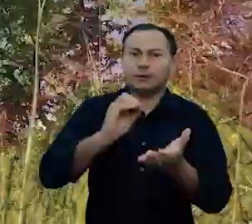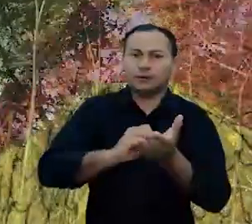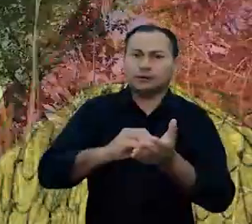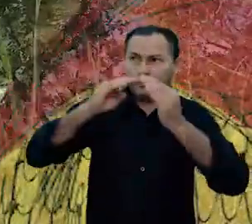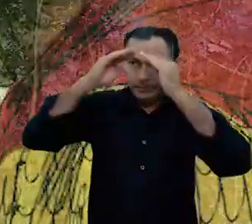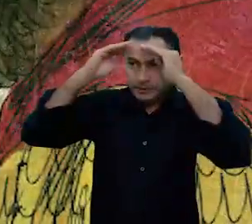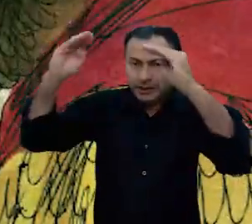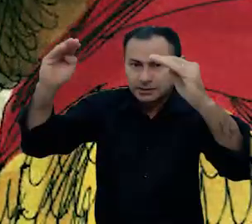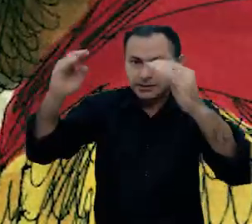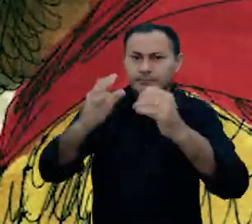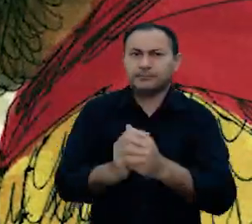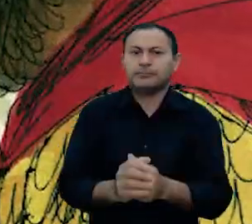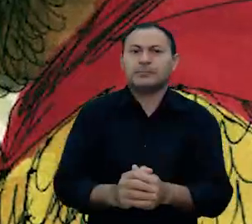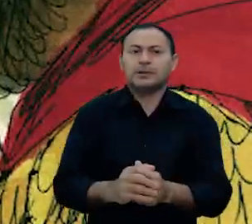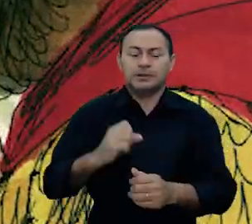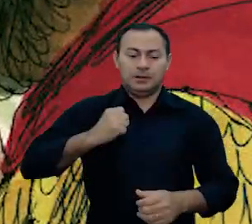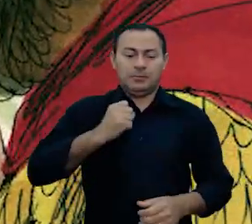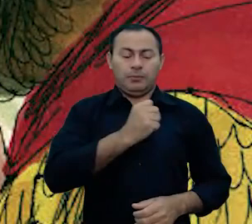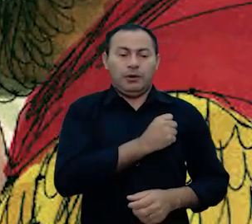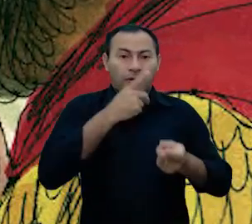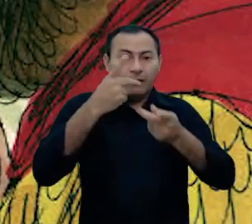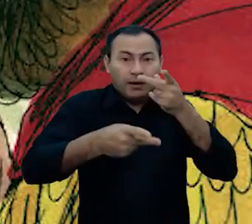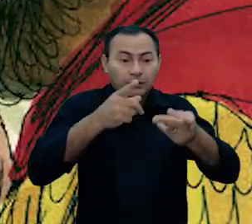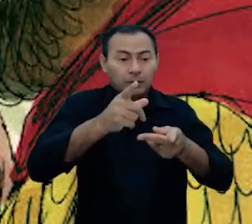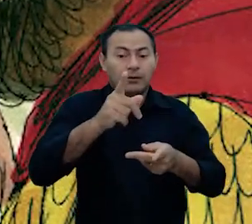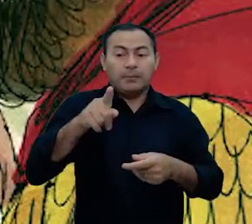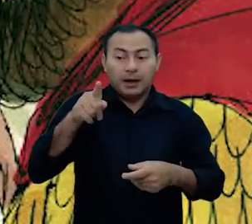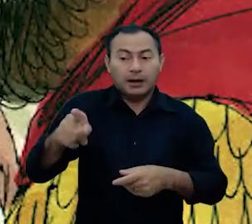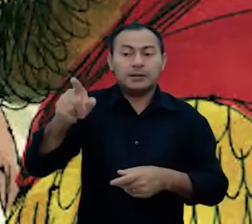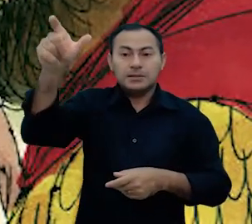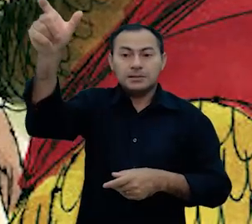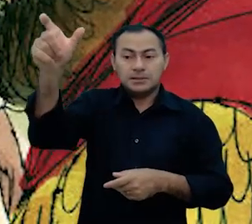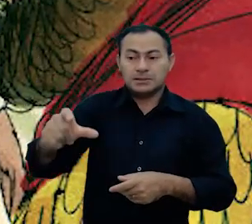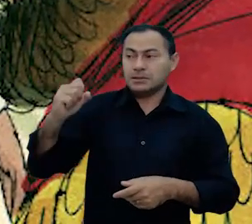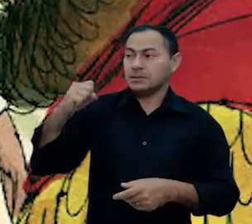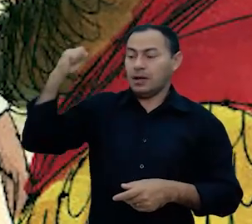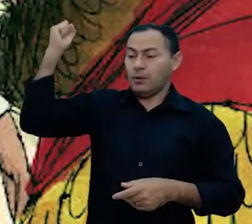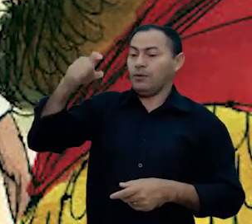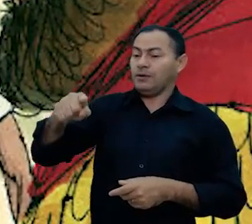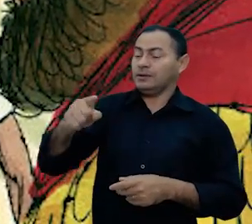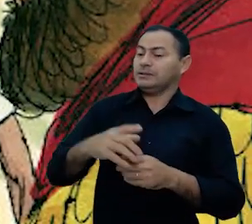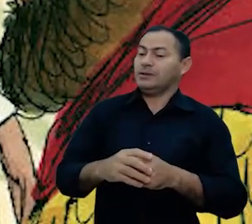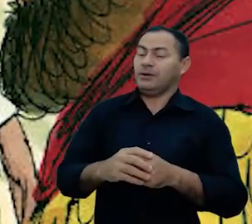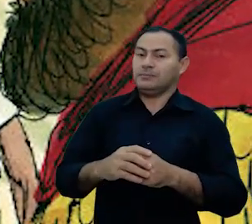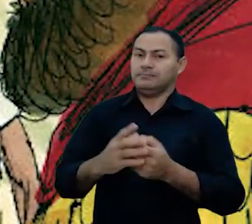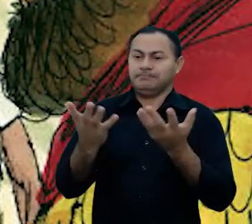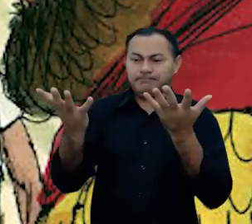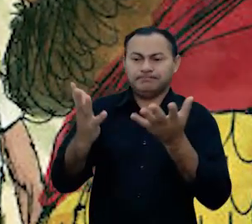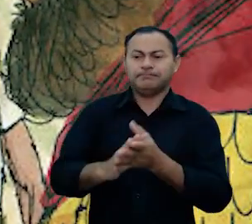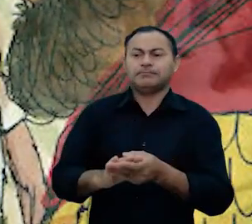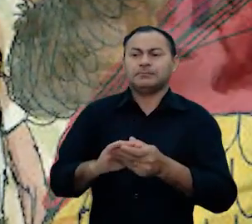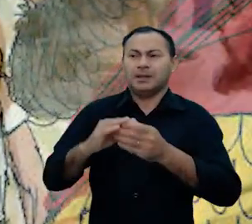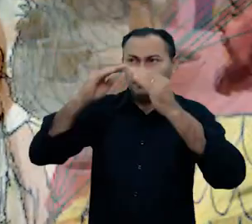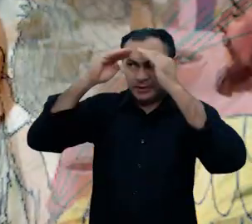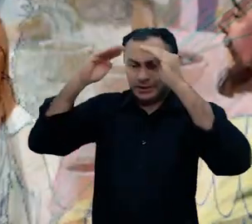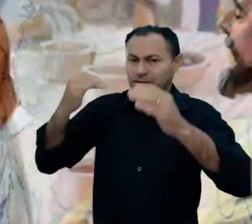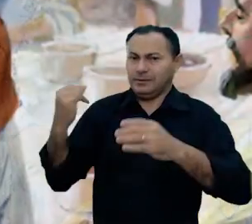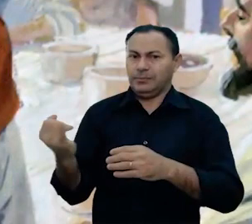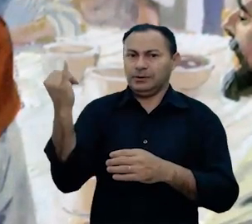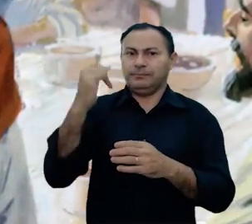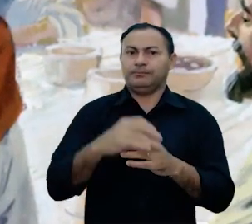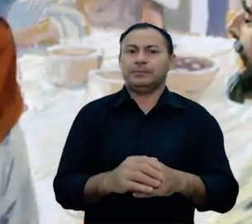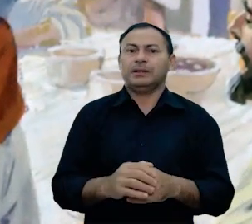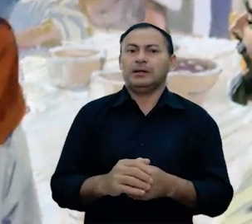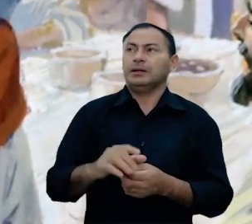desobediência. Samuel havia dito a Saul que a desobediência é pior que feitiçaria ou idolatria, e que Deus se